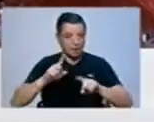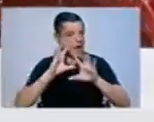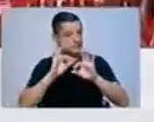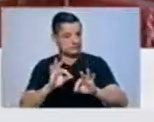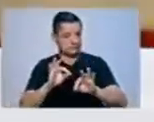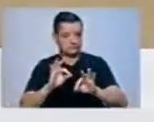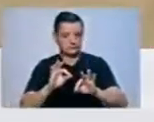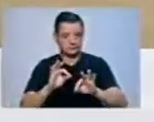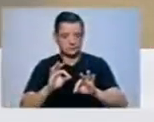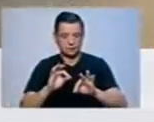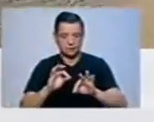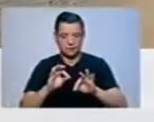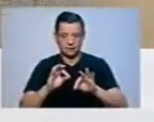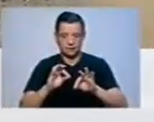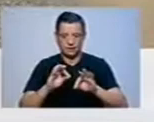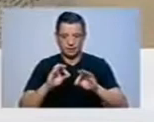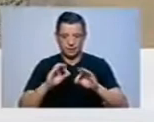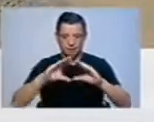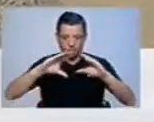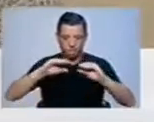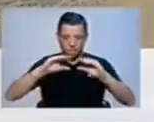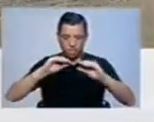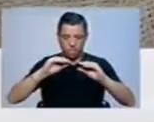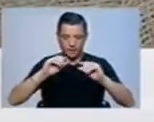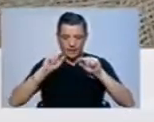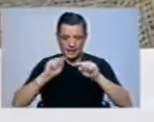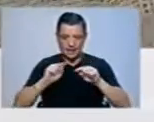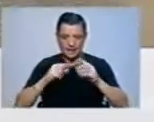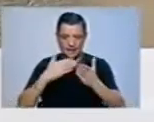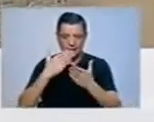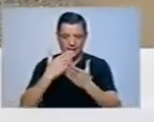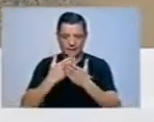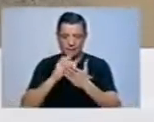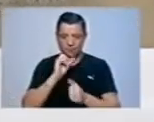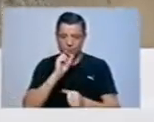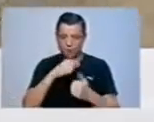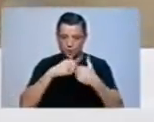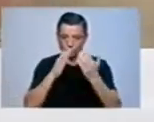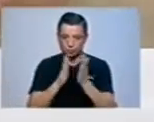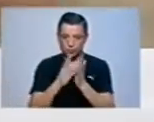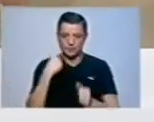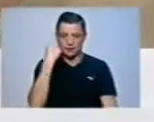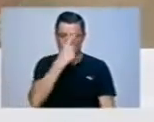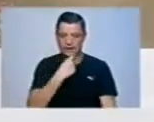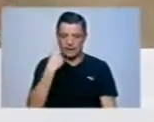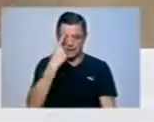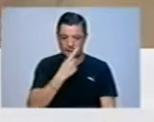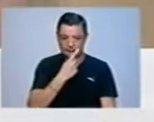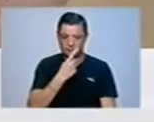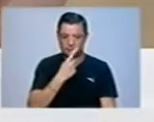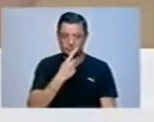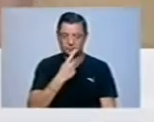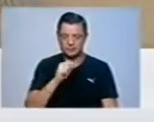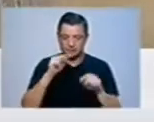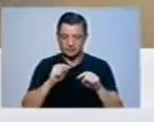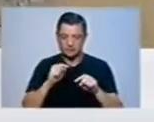fica. E uma, você passa uma pasta. Uma pasta, e é mesmo de propósito, que é para você poder passar em todo o rosto. Desde o pescoço, então, uma